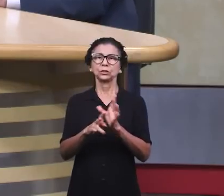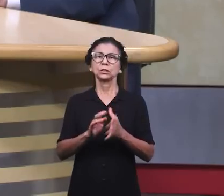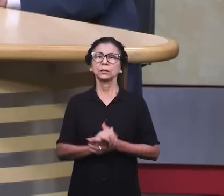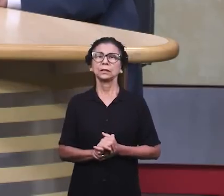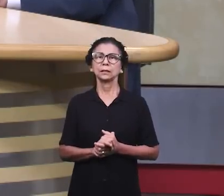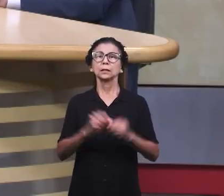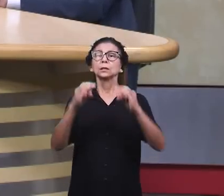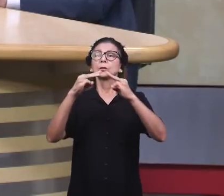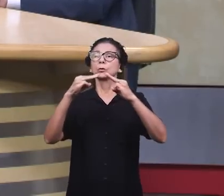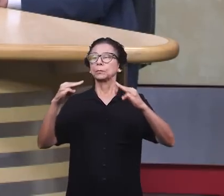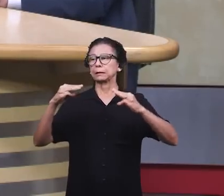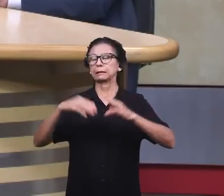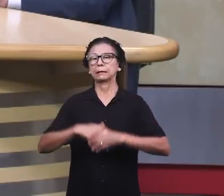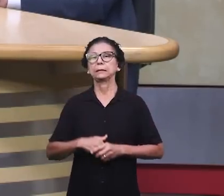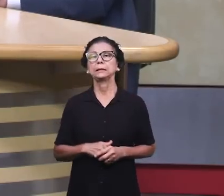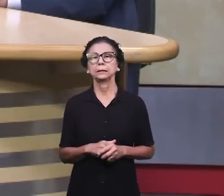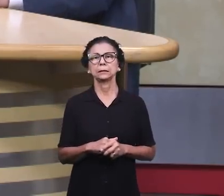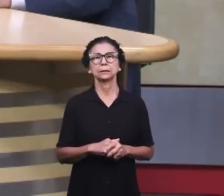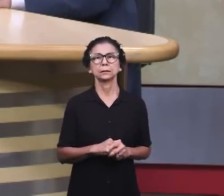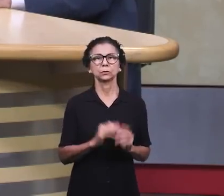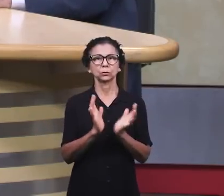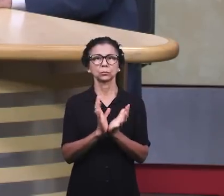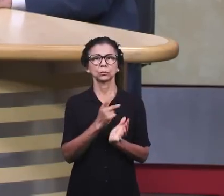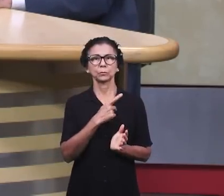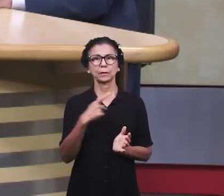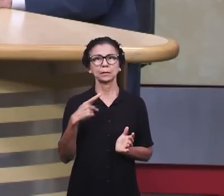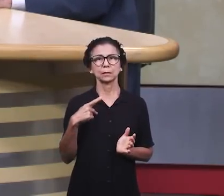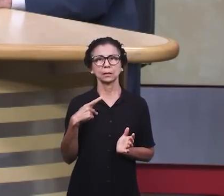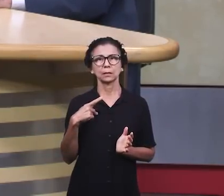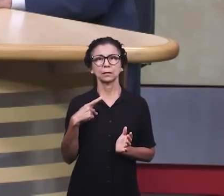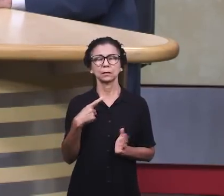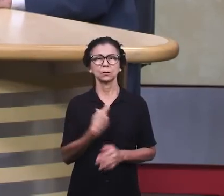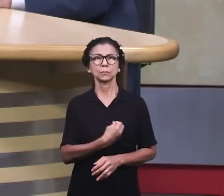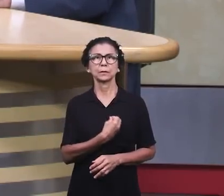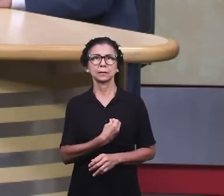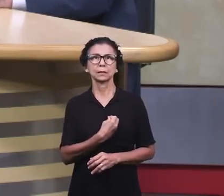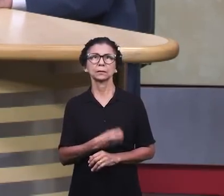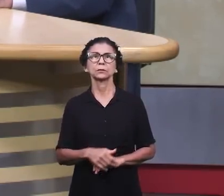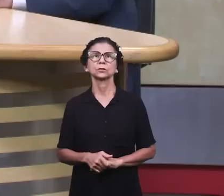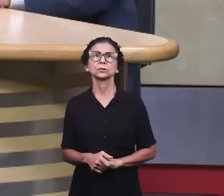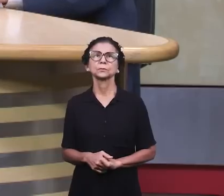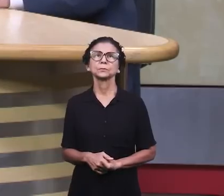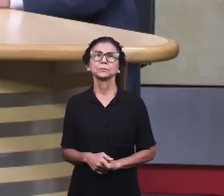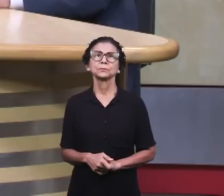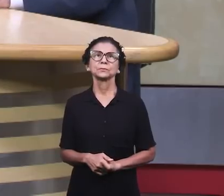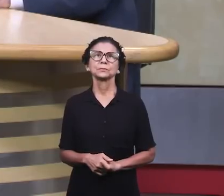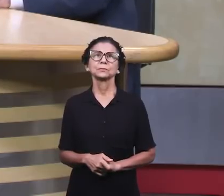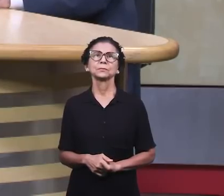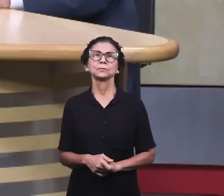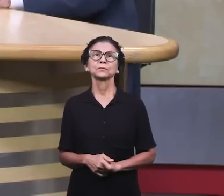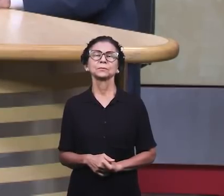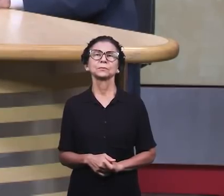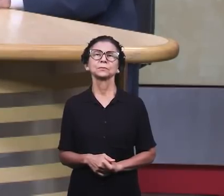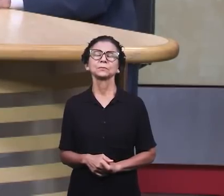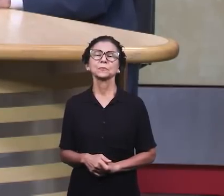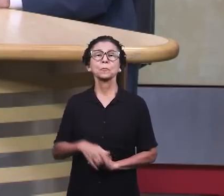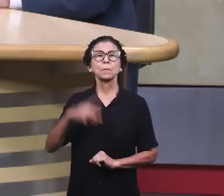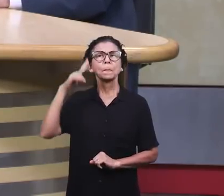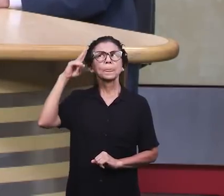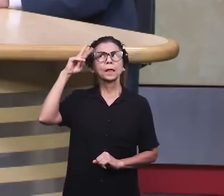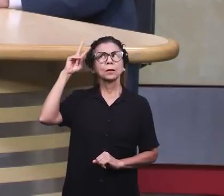presente. Nós estávamos todos presentes, Alexandre. 86 já tinha 8 anos de pastor. Aí, eu